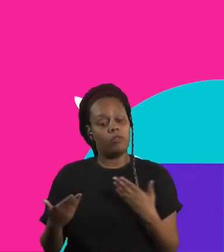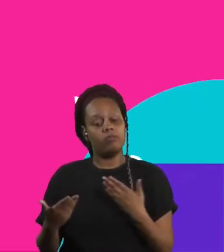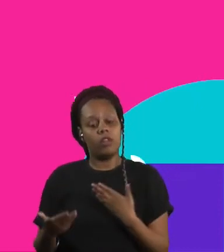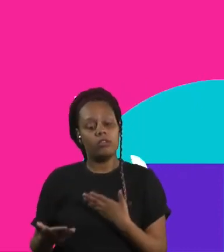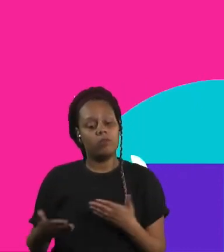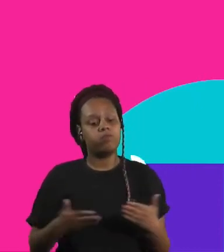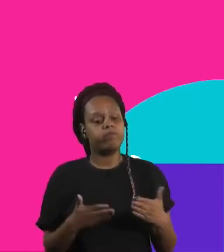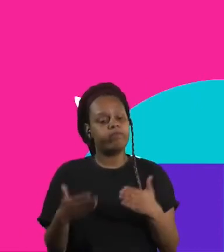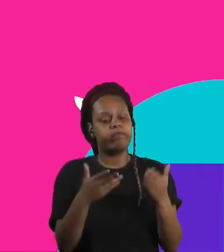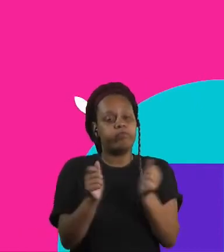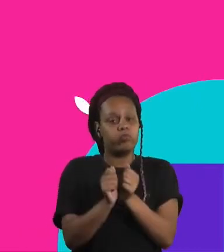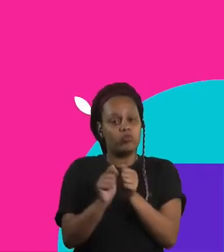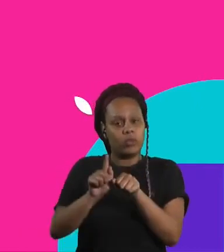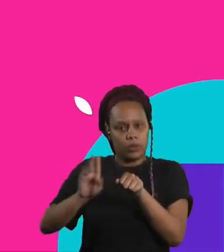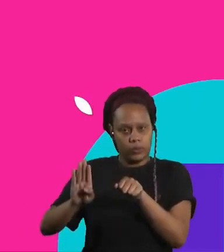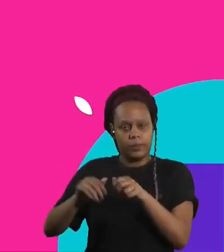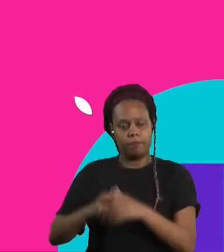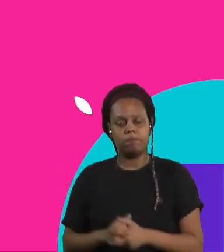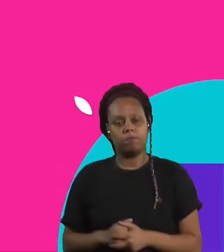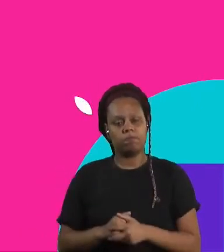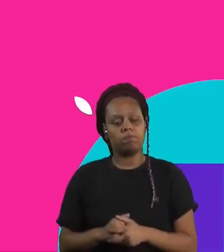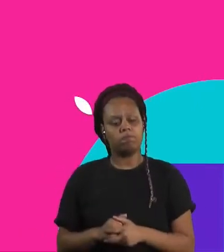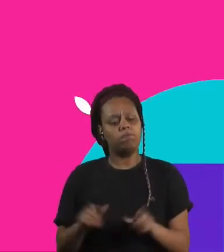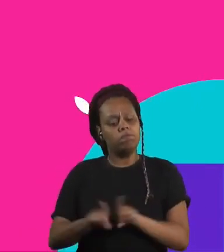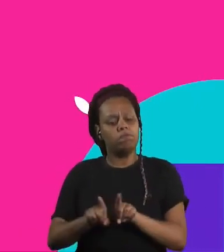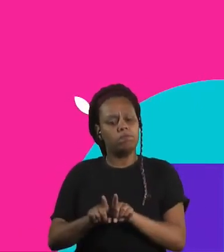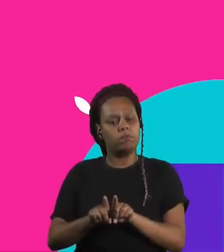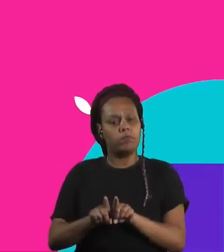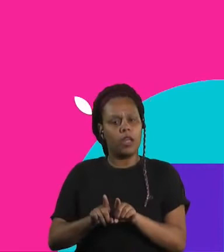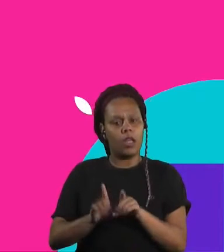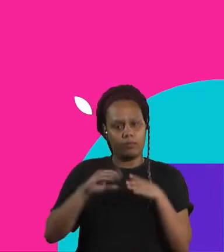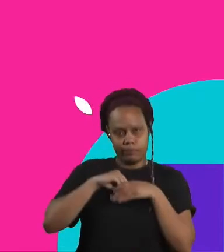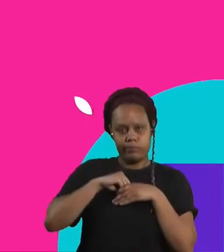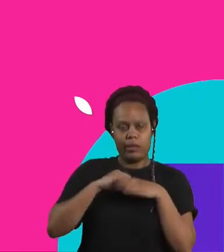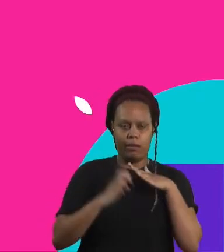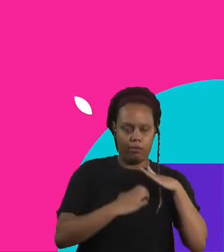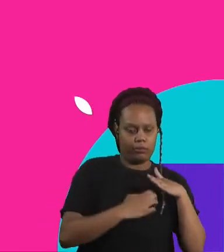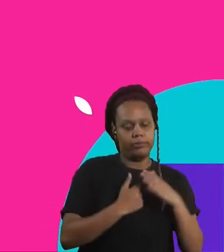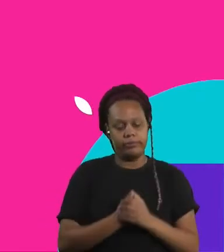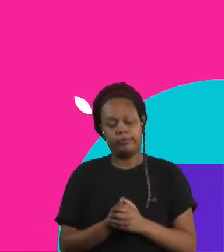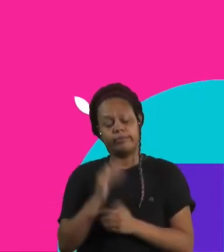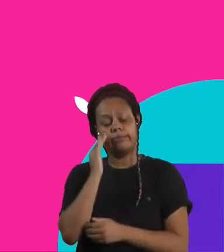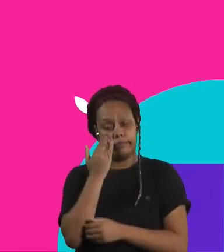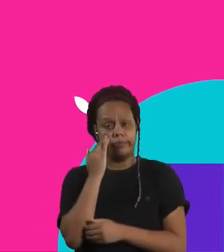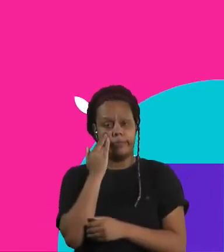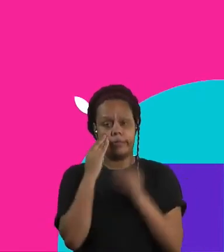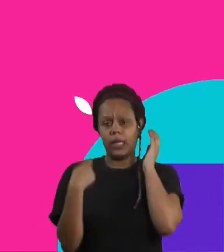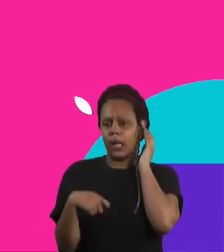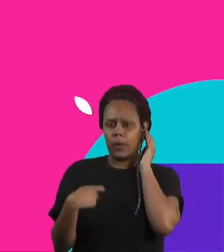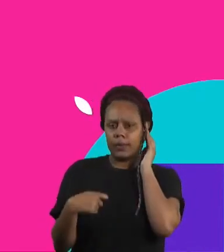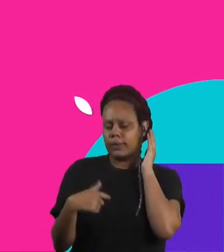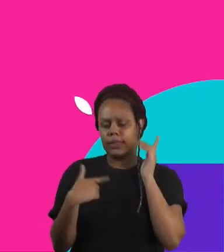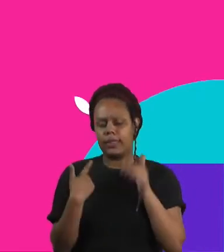enfim, junto com o Social Good e também interna, a gente entendeu que a gente não deveria trabalhar com um índice, uma